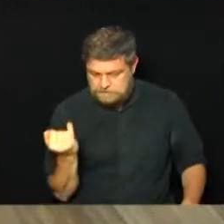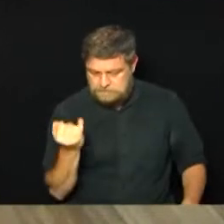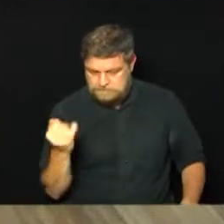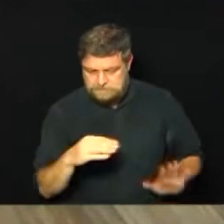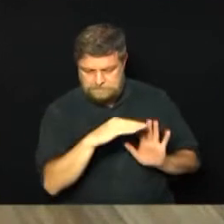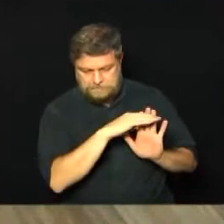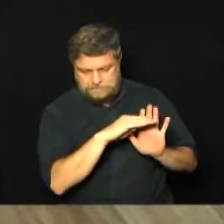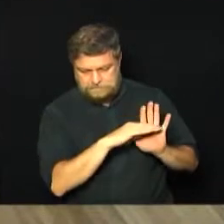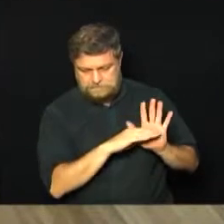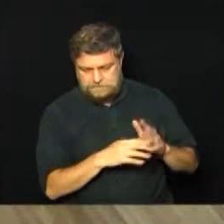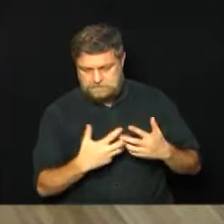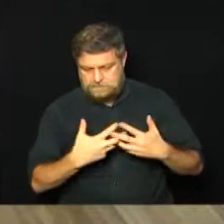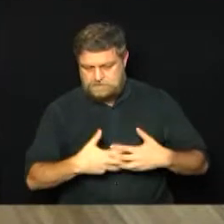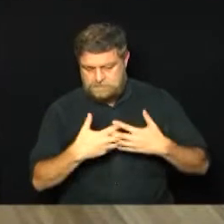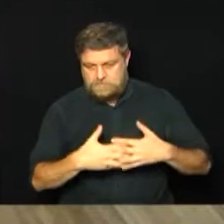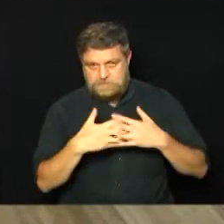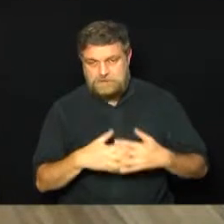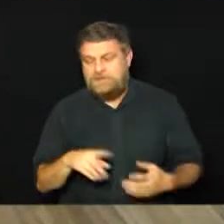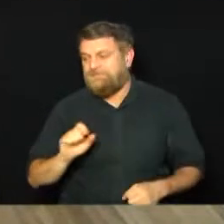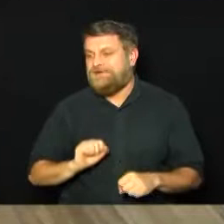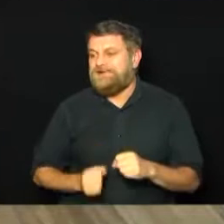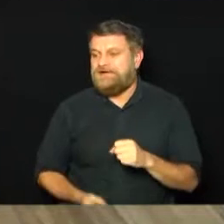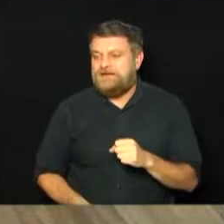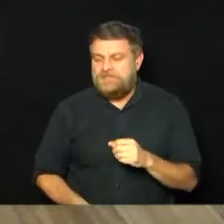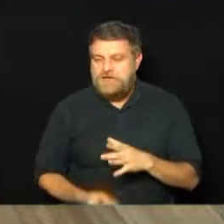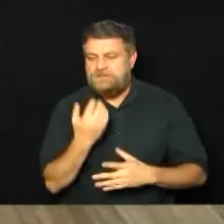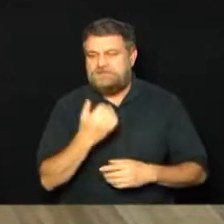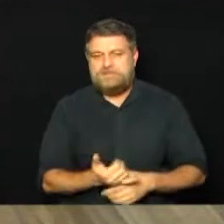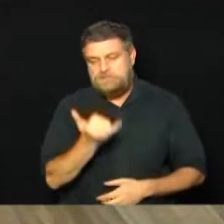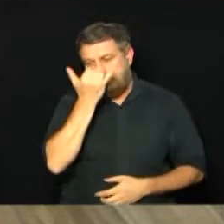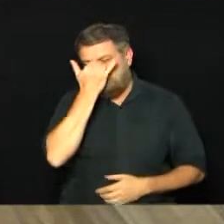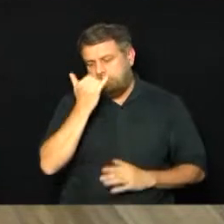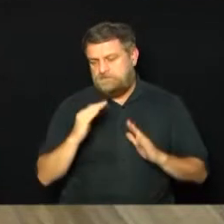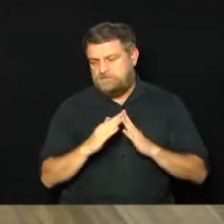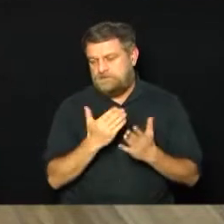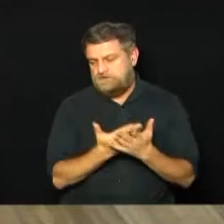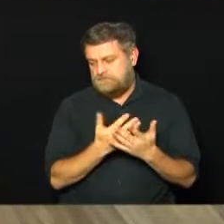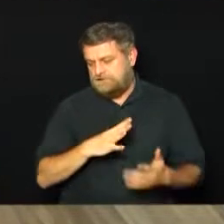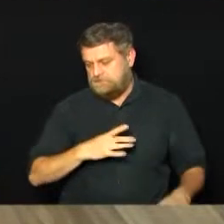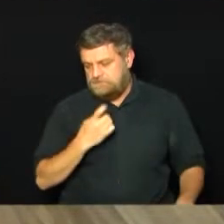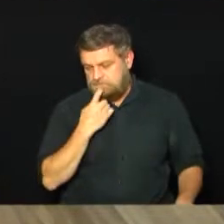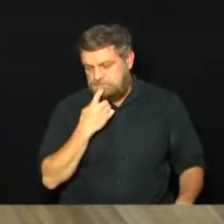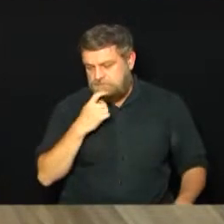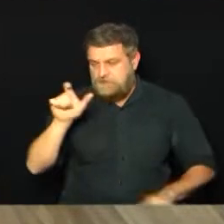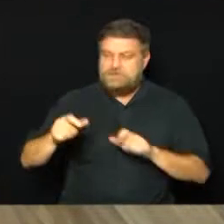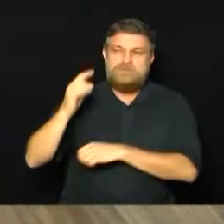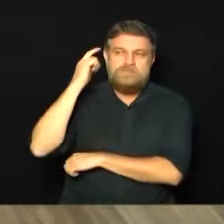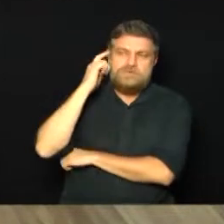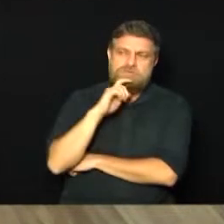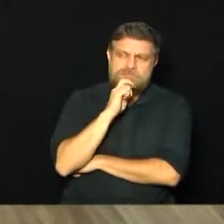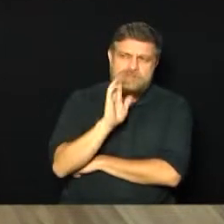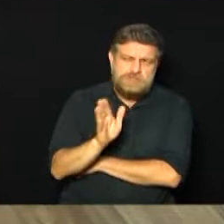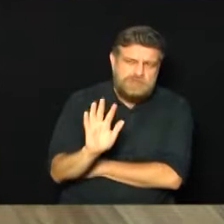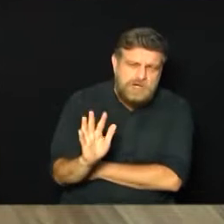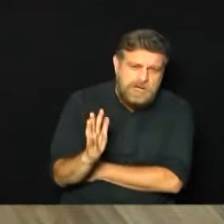ele entrar em vigor para não esperar acontecer algo aqui na cidade de Campinas, porque a pessoa que está nos acompanhando pode pensar, mas já